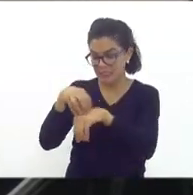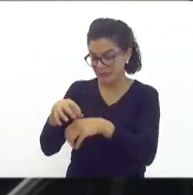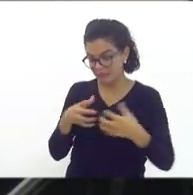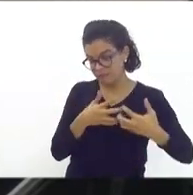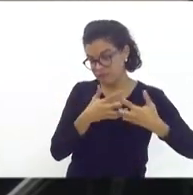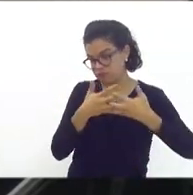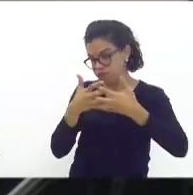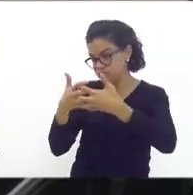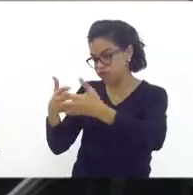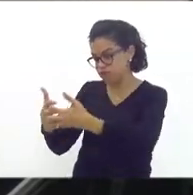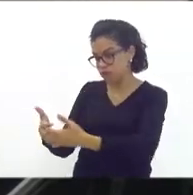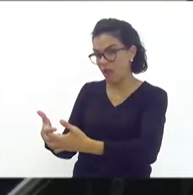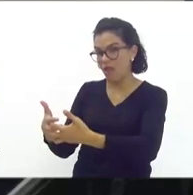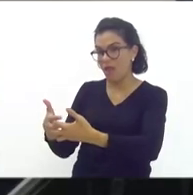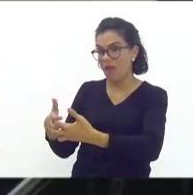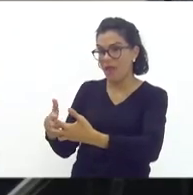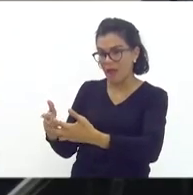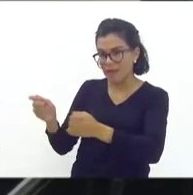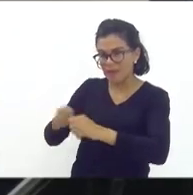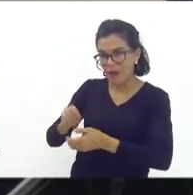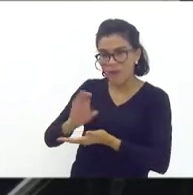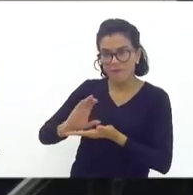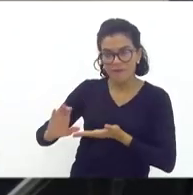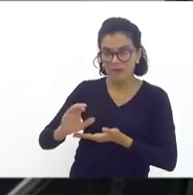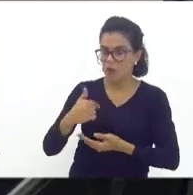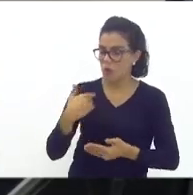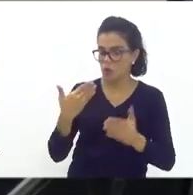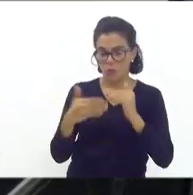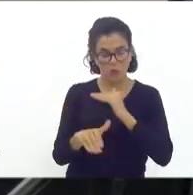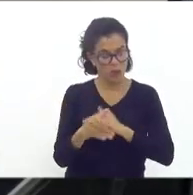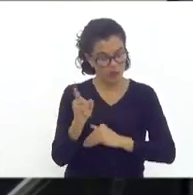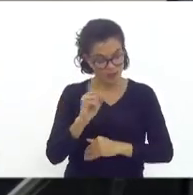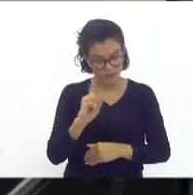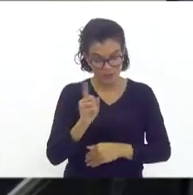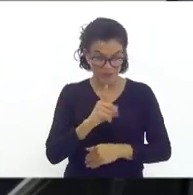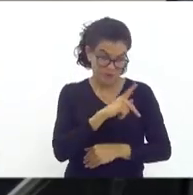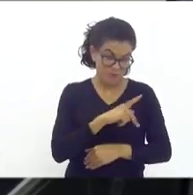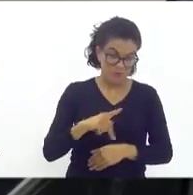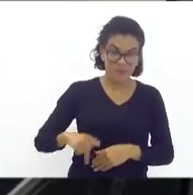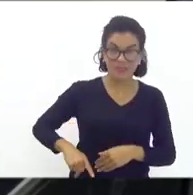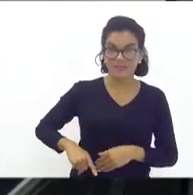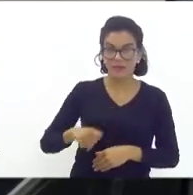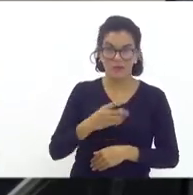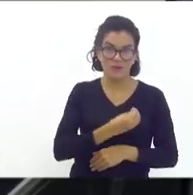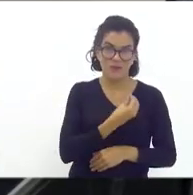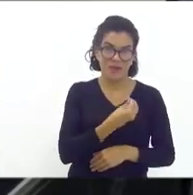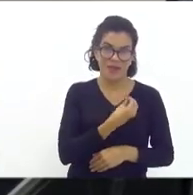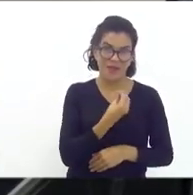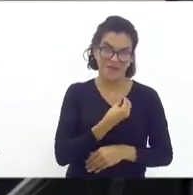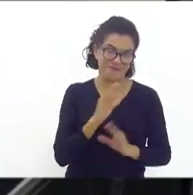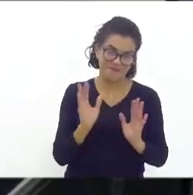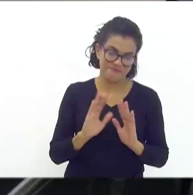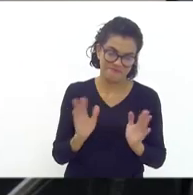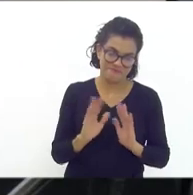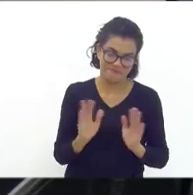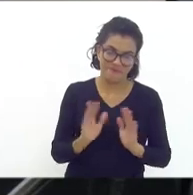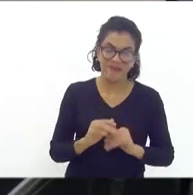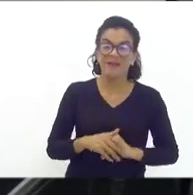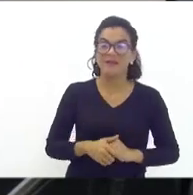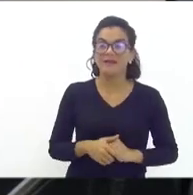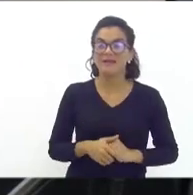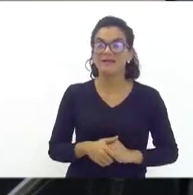ela serve como investimentos isso Eu discordo acredito que o presidente não estava nesse terceiro tema auditivo como presidente da janela